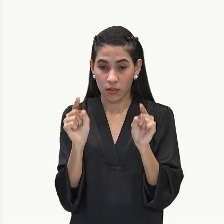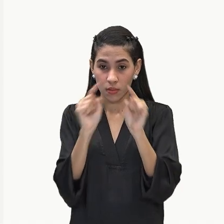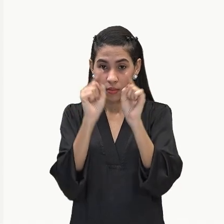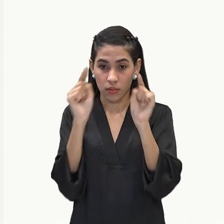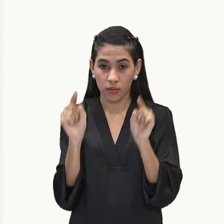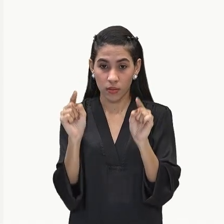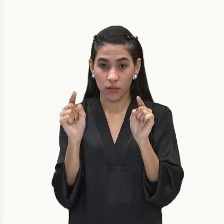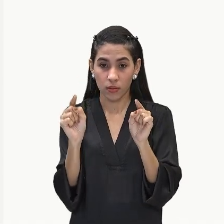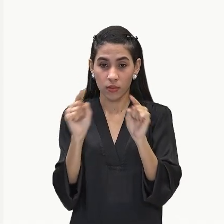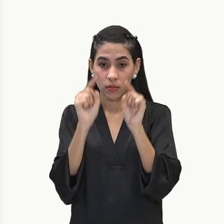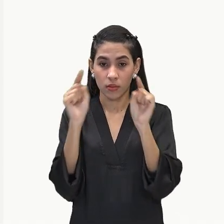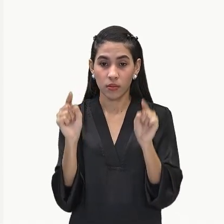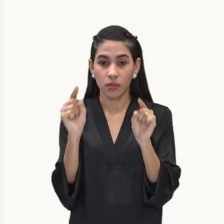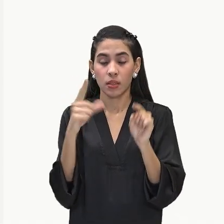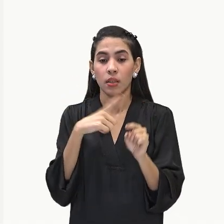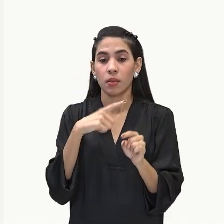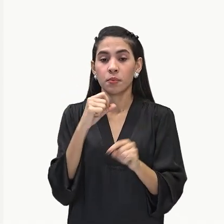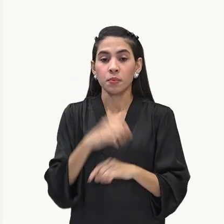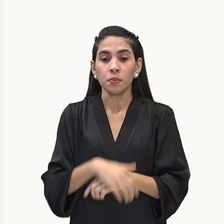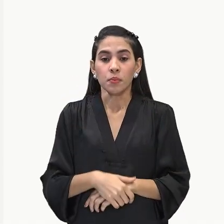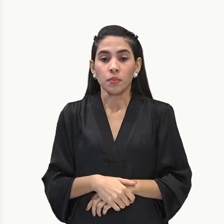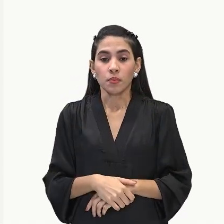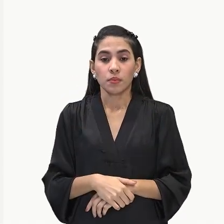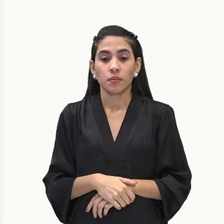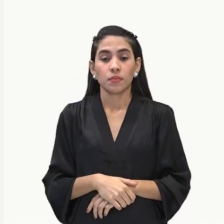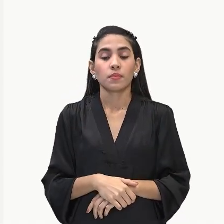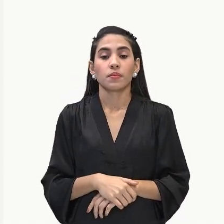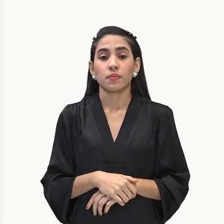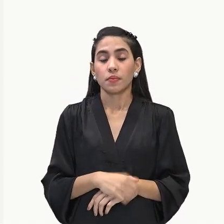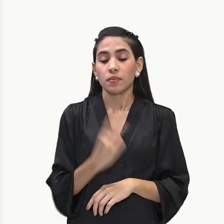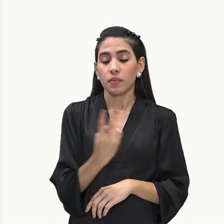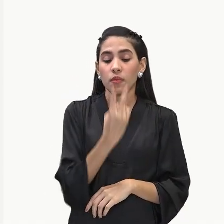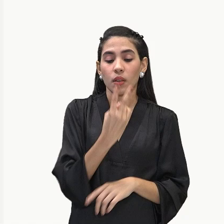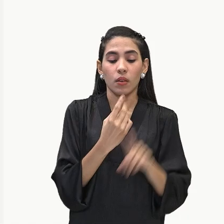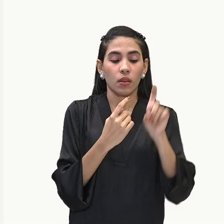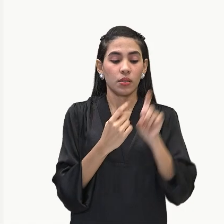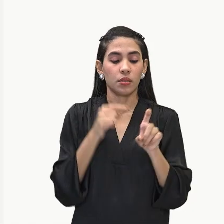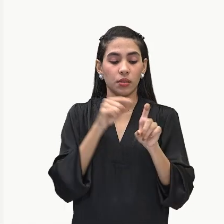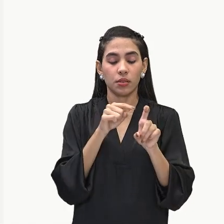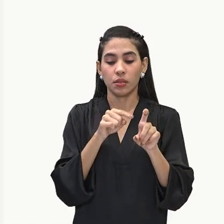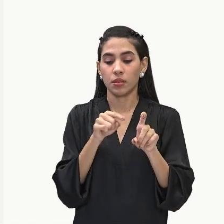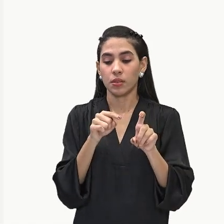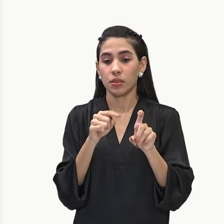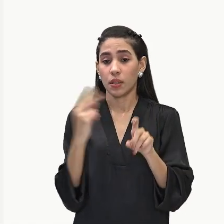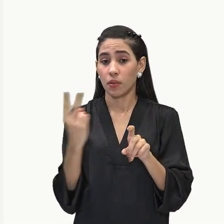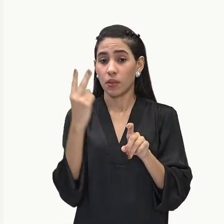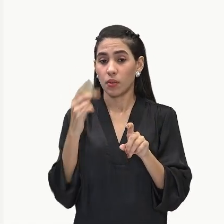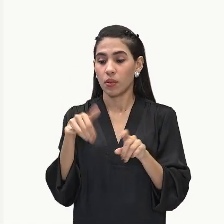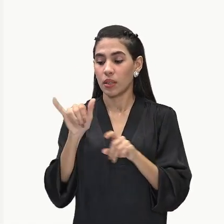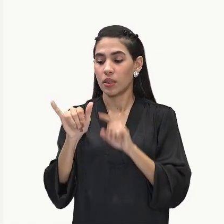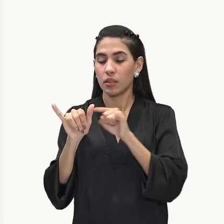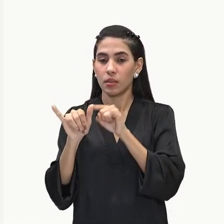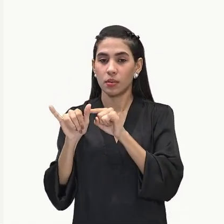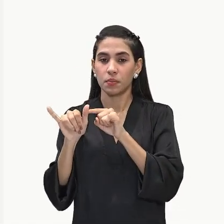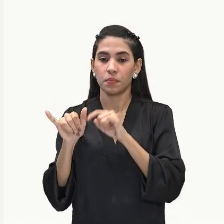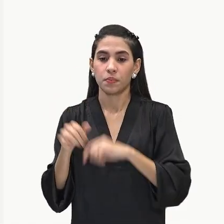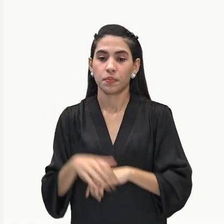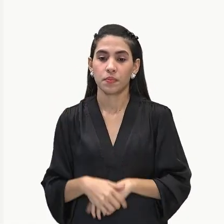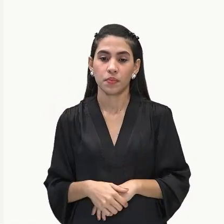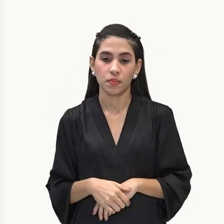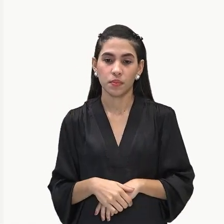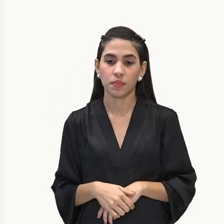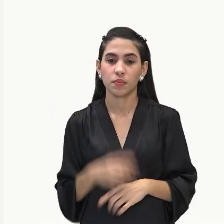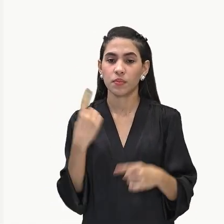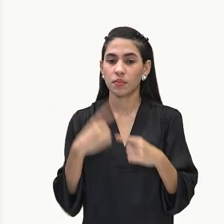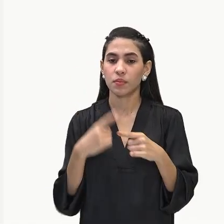vem? Vem exatamente o valor do x e o valor do y.